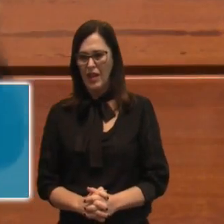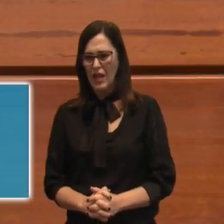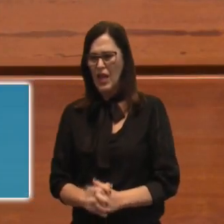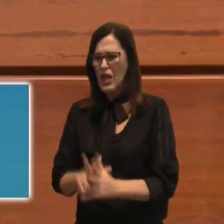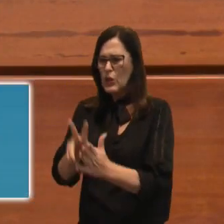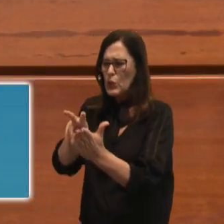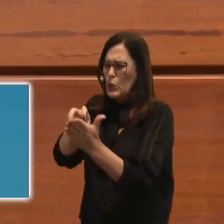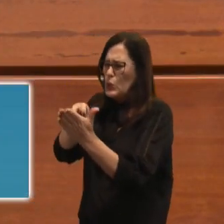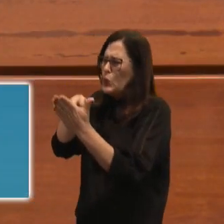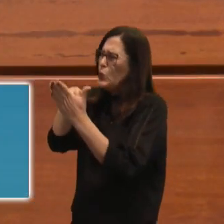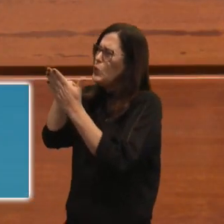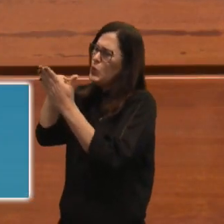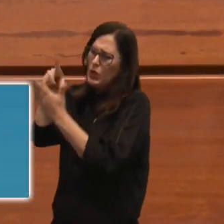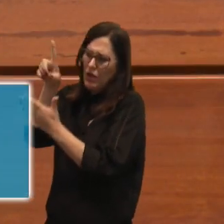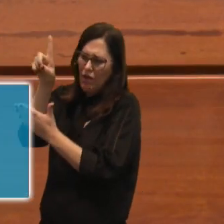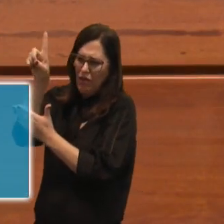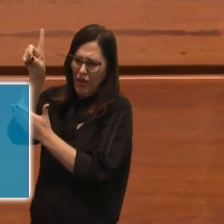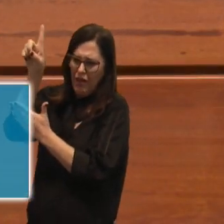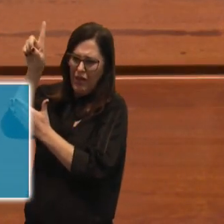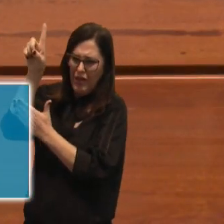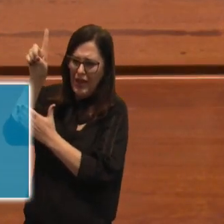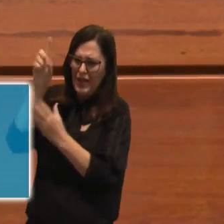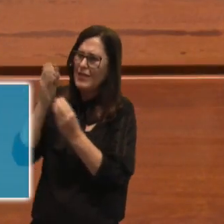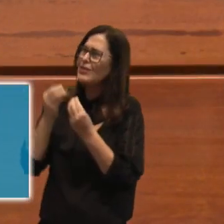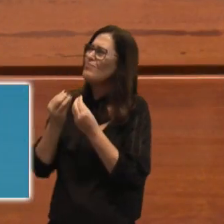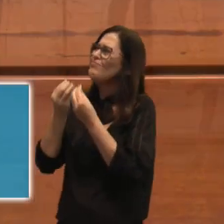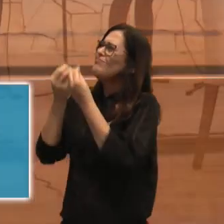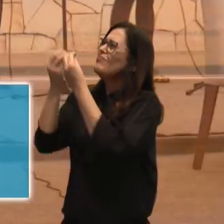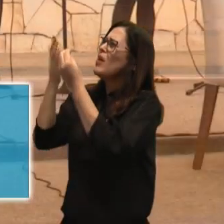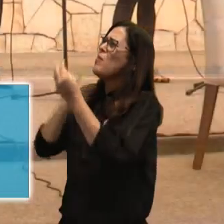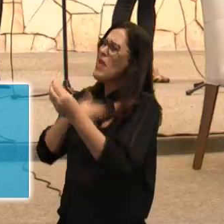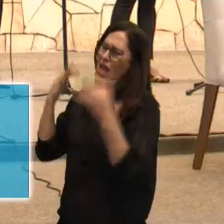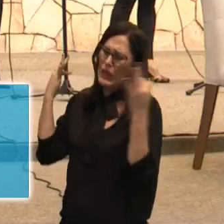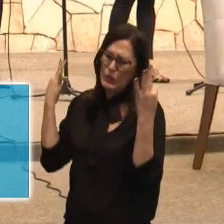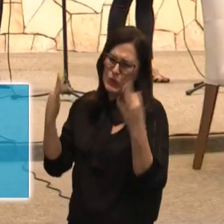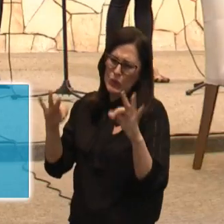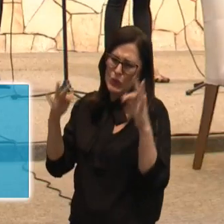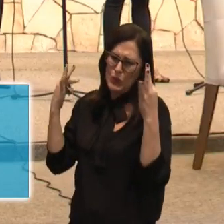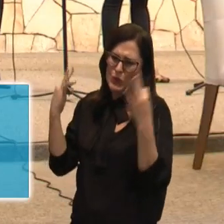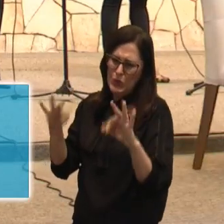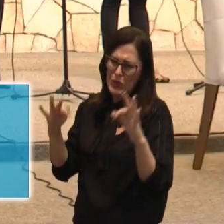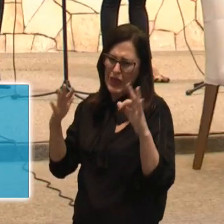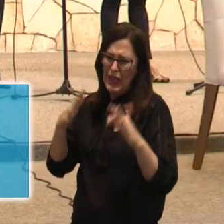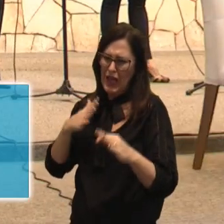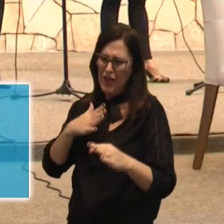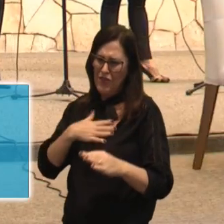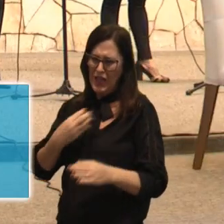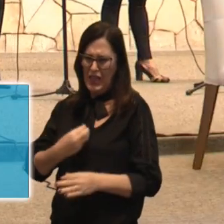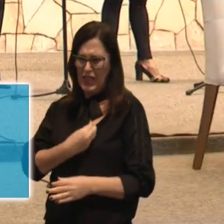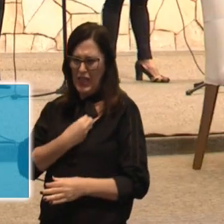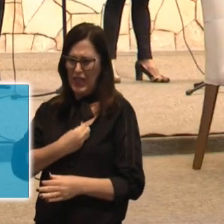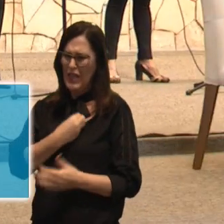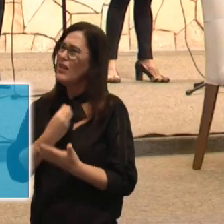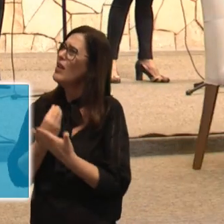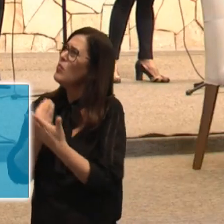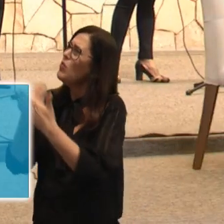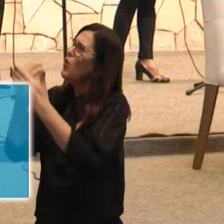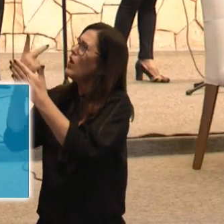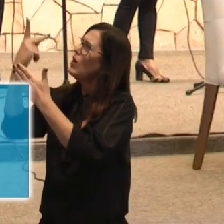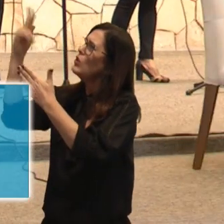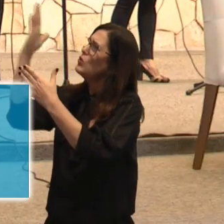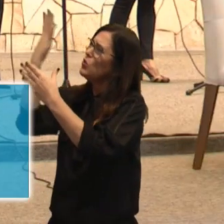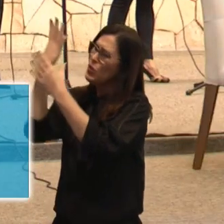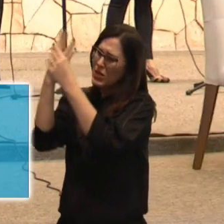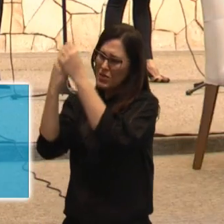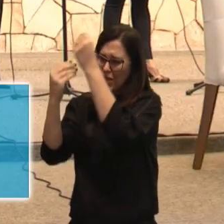Aos pés de Deus eu deixo a minha dor, a minha vida